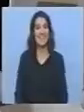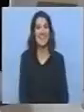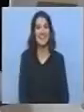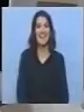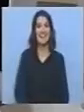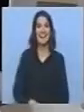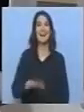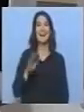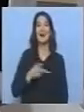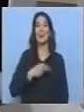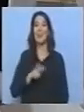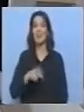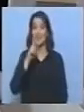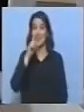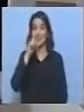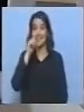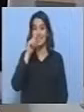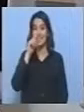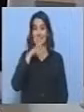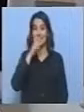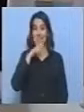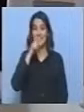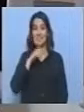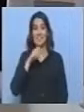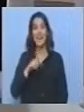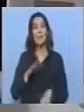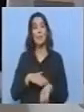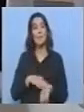Mas o doutor Salazar foi mais responsável pelo estado em que isto chegou.